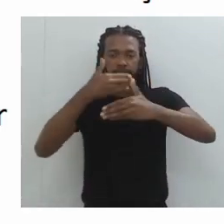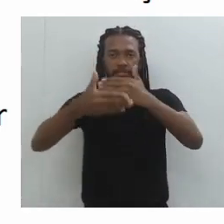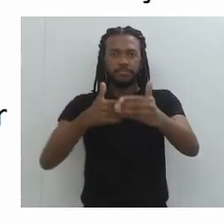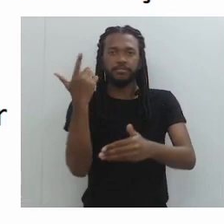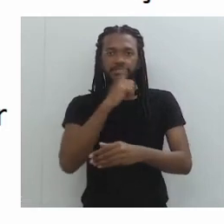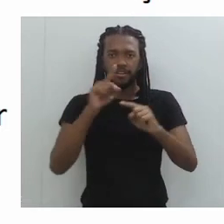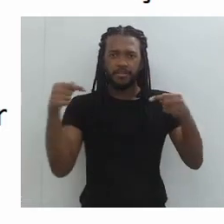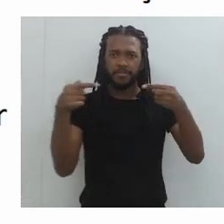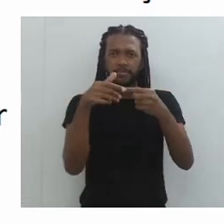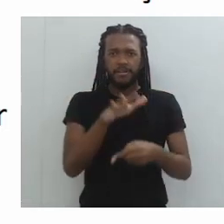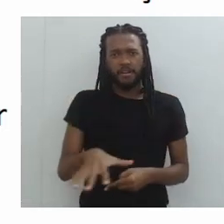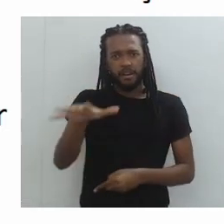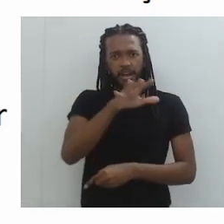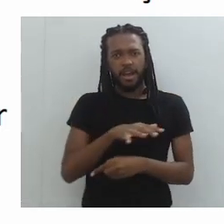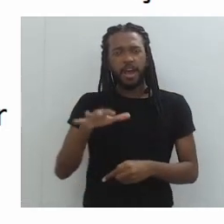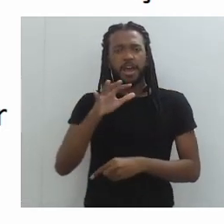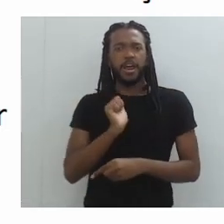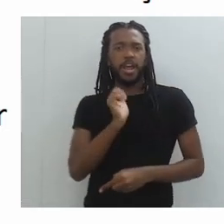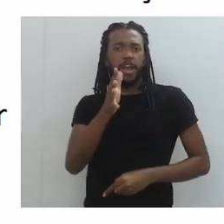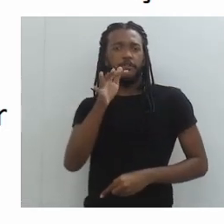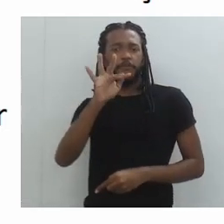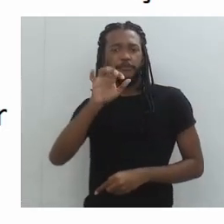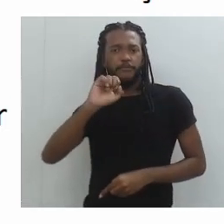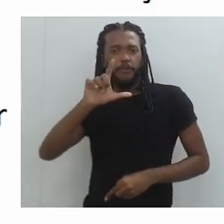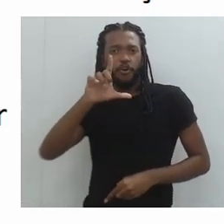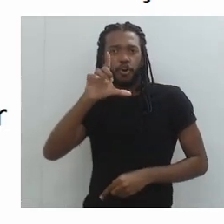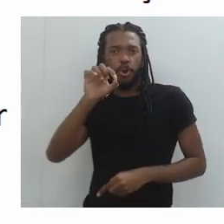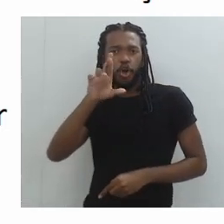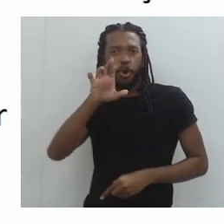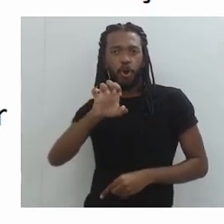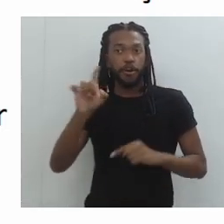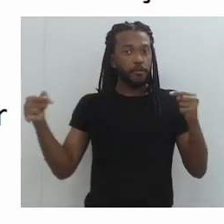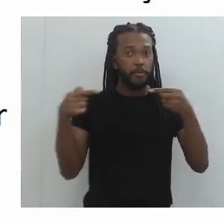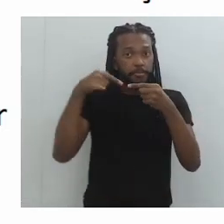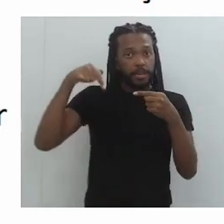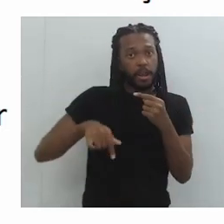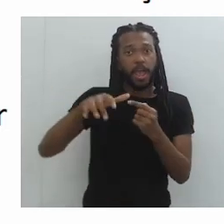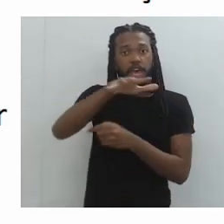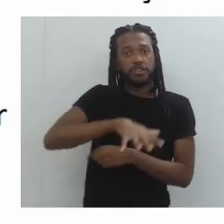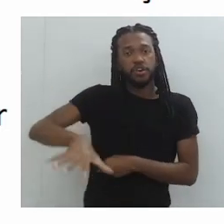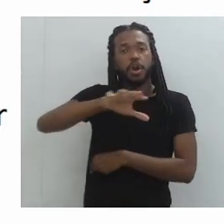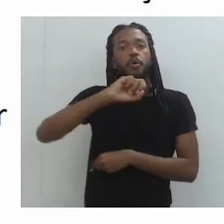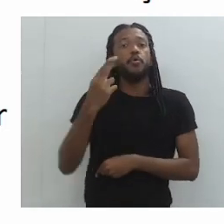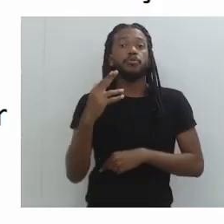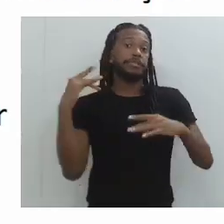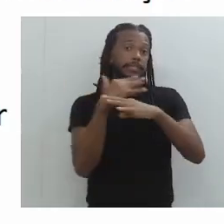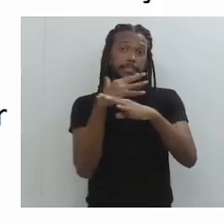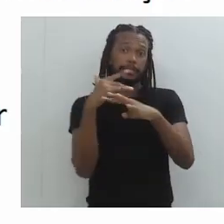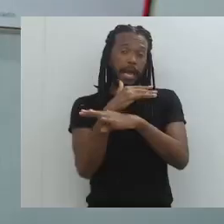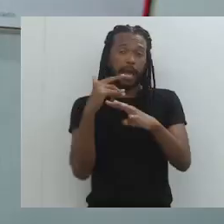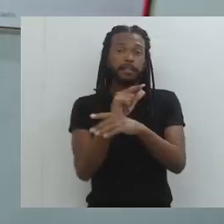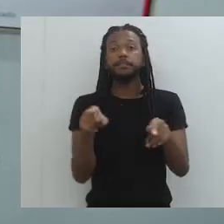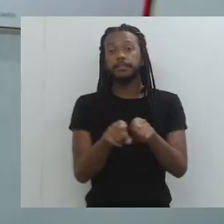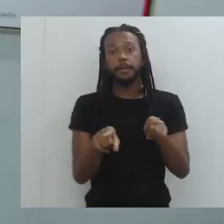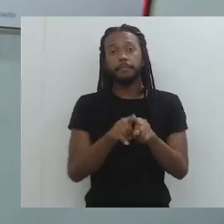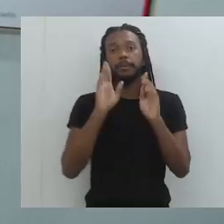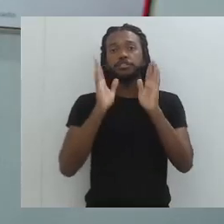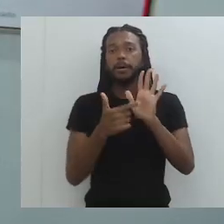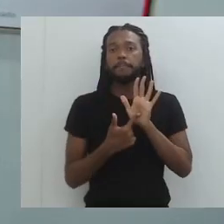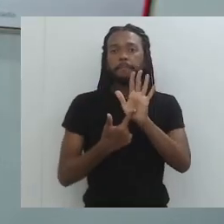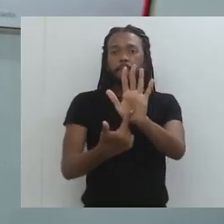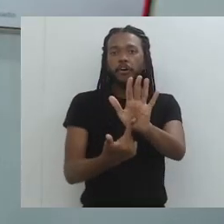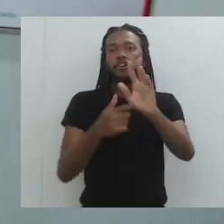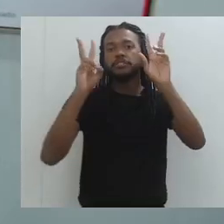ao folclore, o folclore da sua região ou da sua própria cidade. Ele traz essa questão